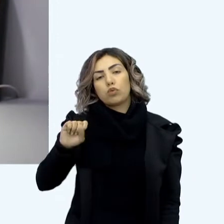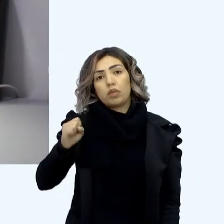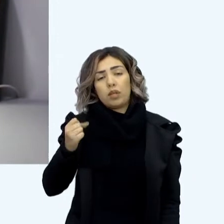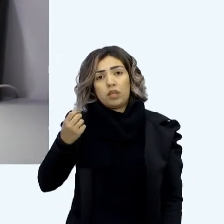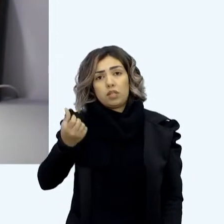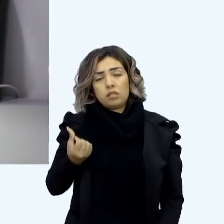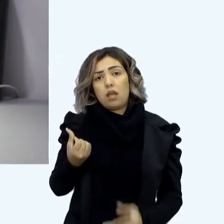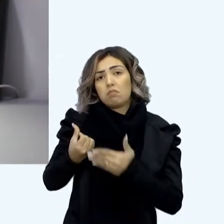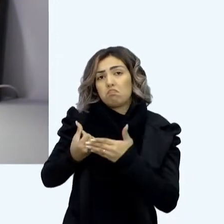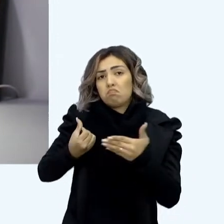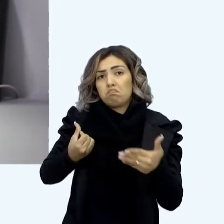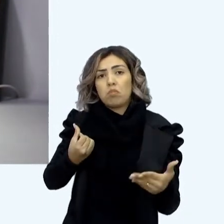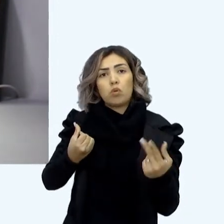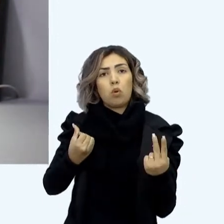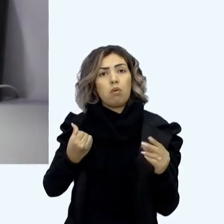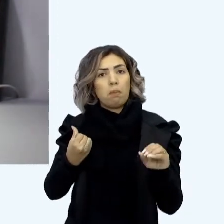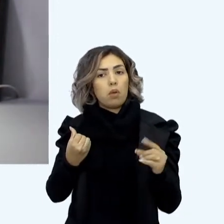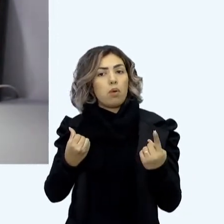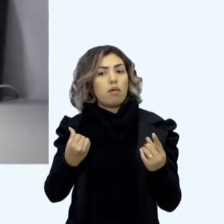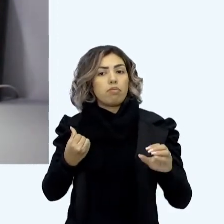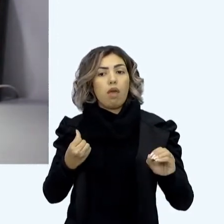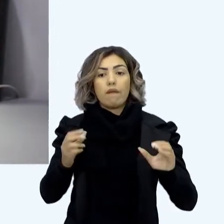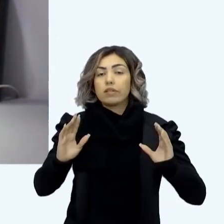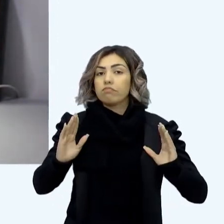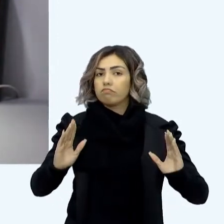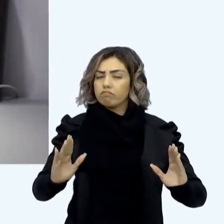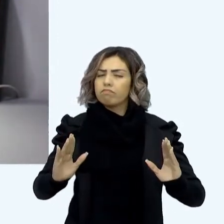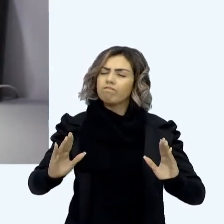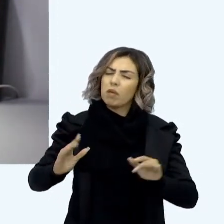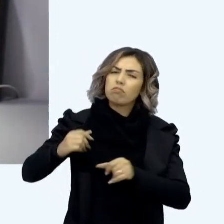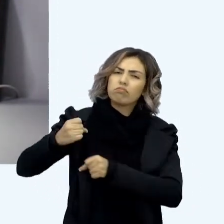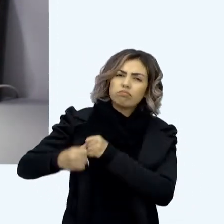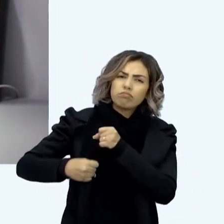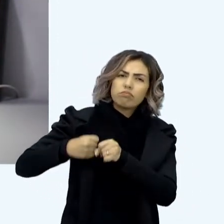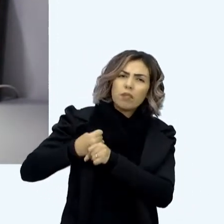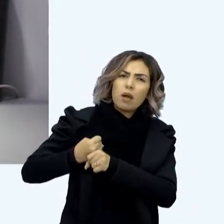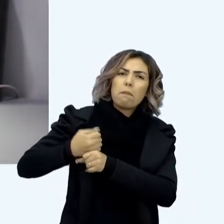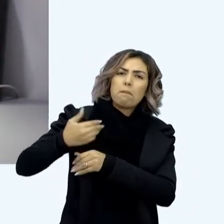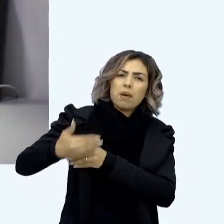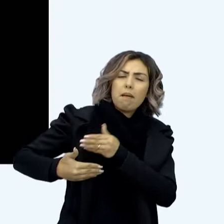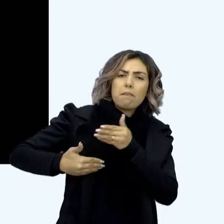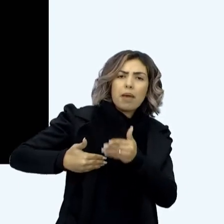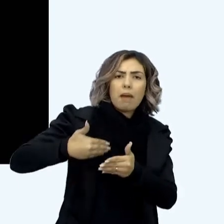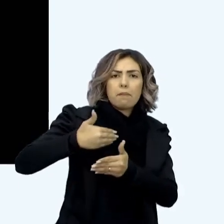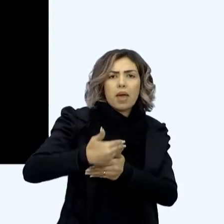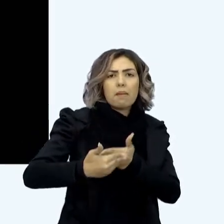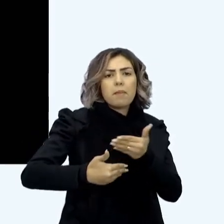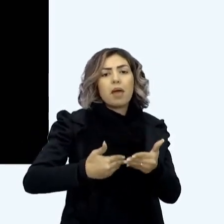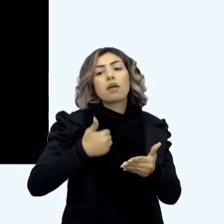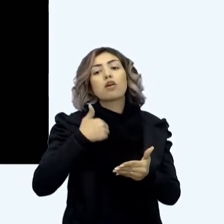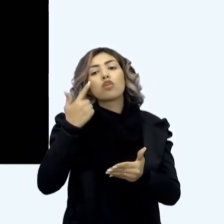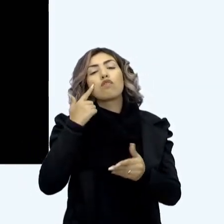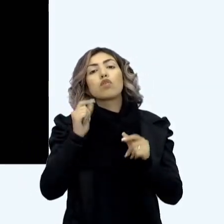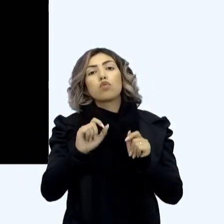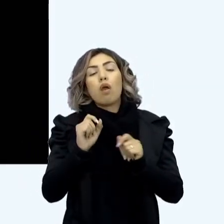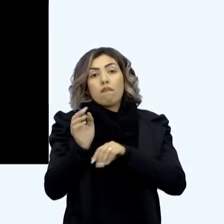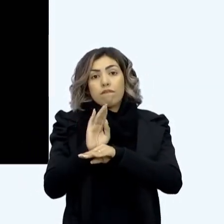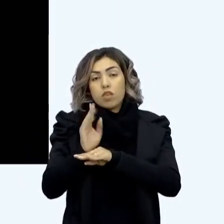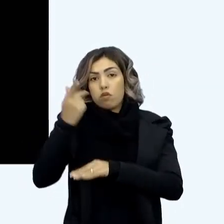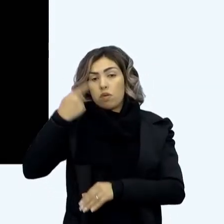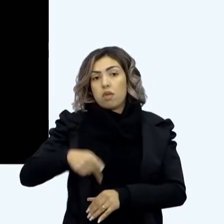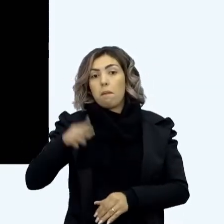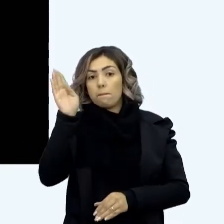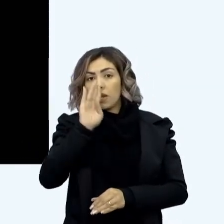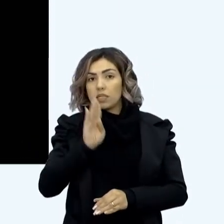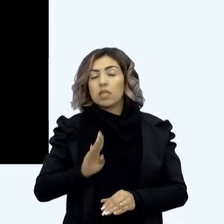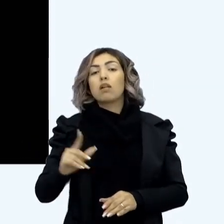A partir da programação e ano por ano, eu verificava dentre os filmes brasileiros exibidos em todas as